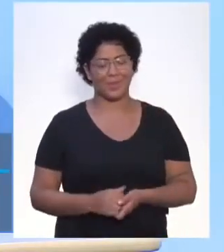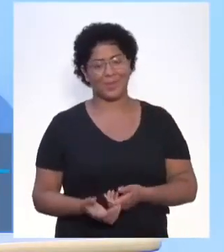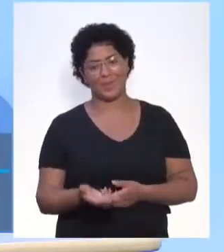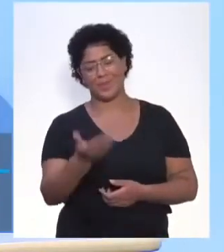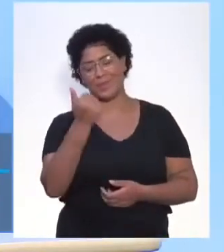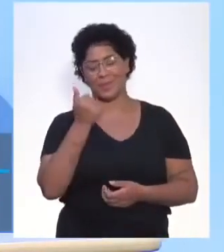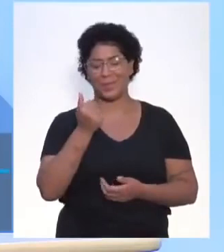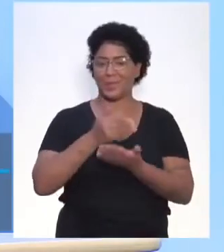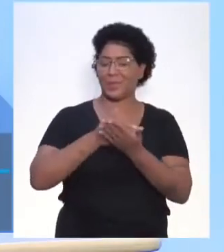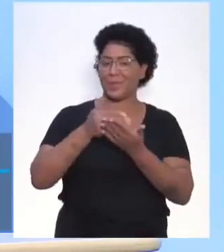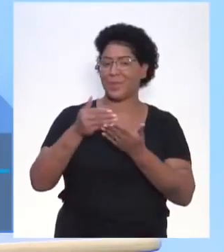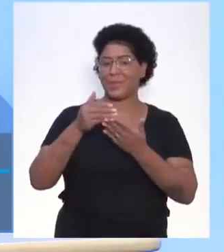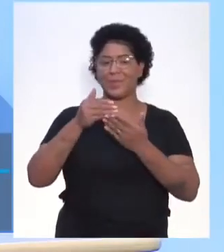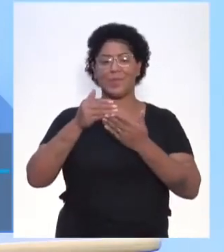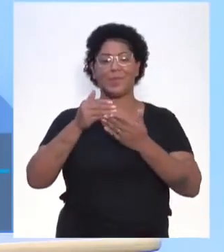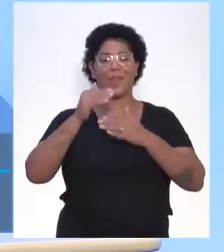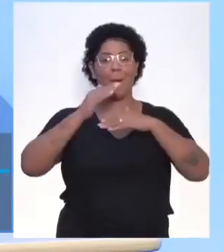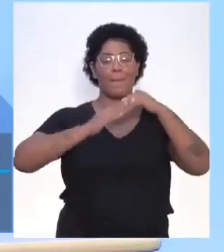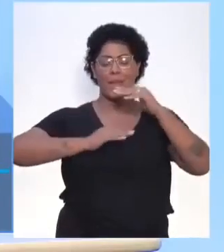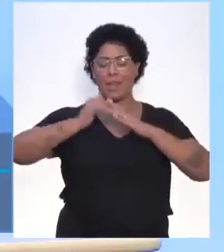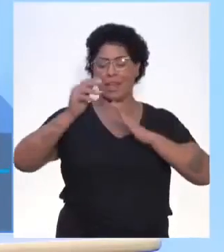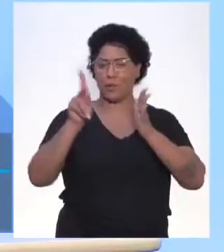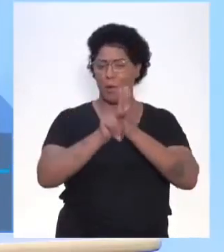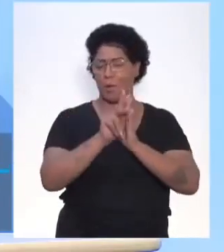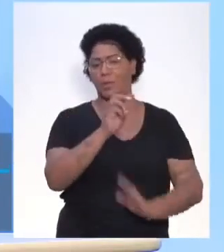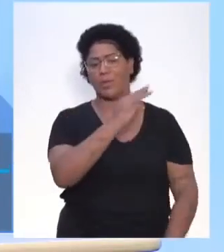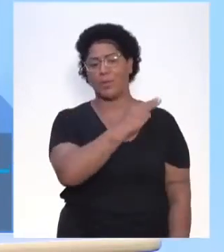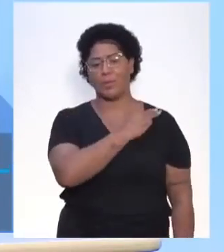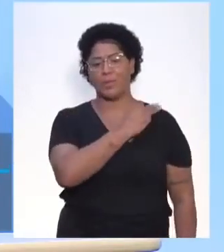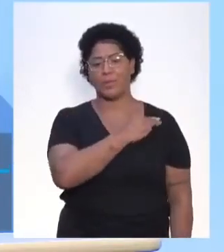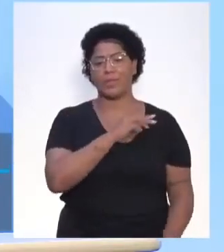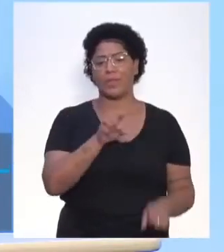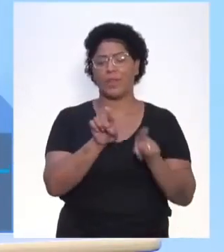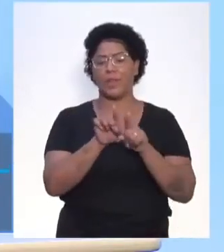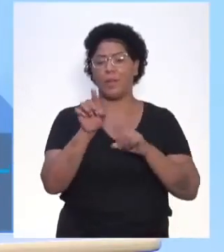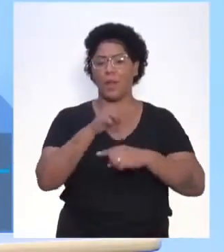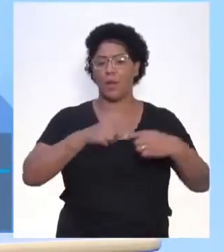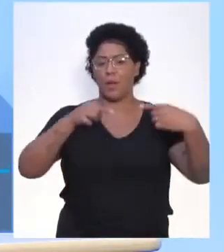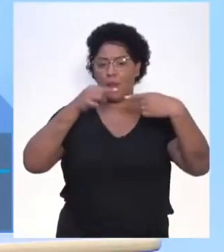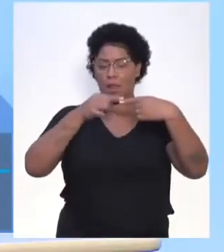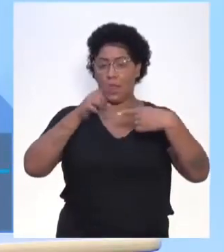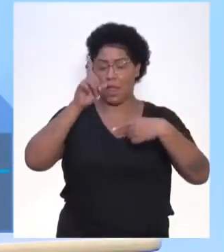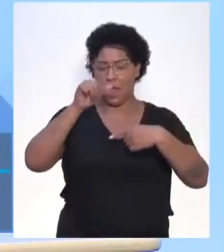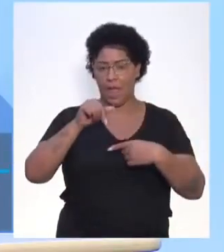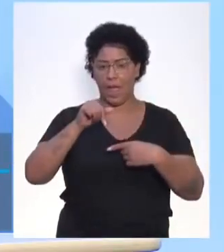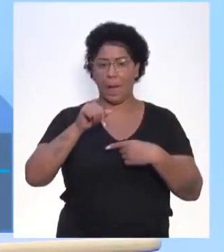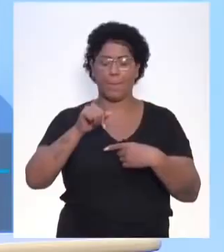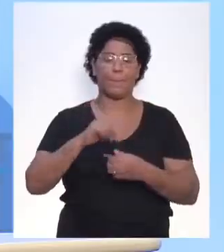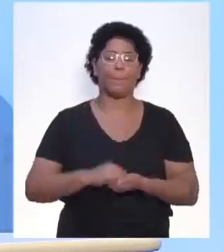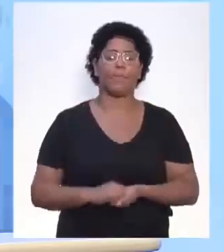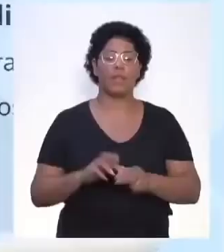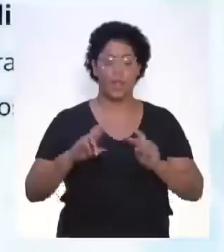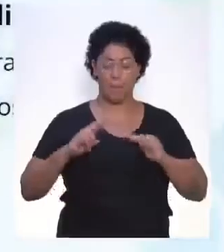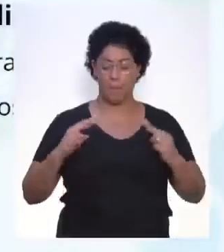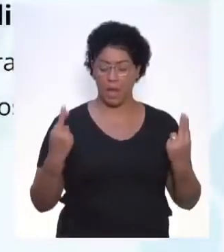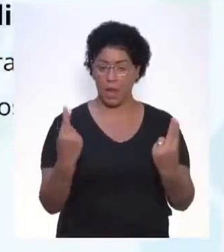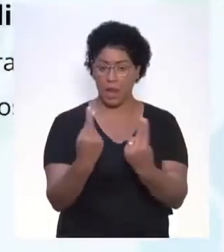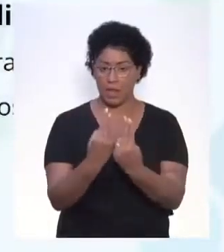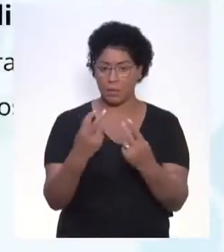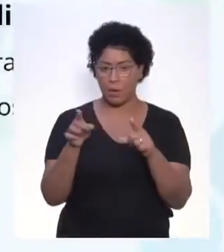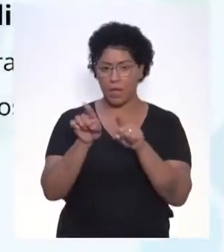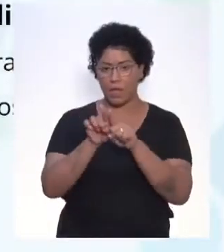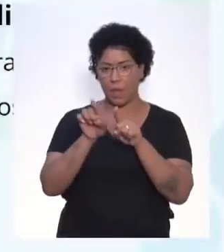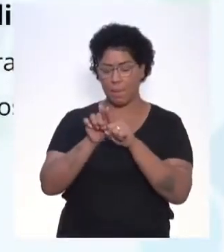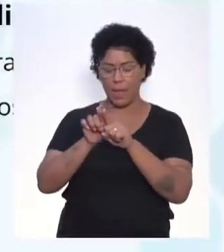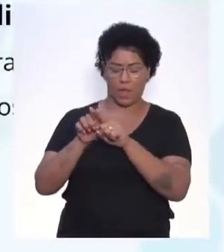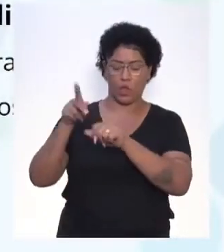o trabalho com as habilidades da terceira série e, claro, um objeto do conhecimento que é imperialismo, dominação na África